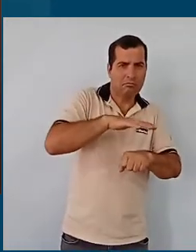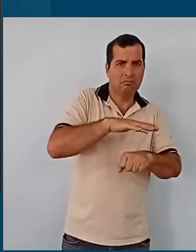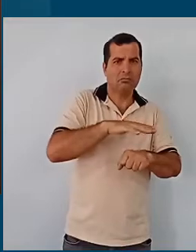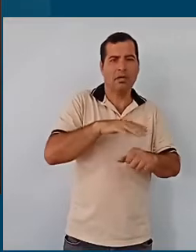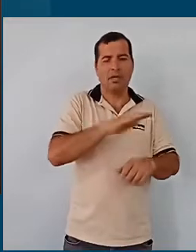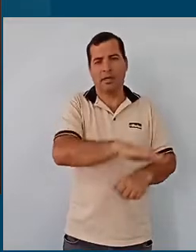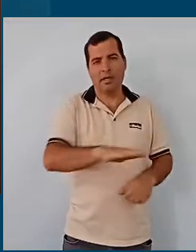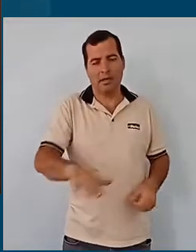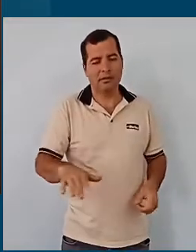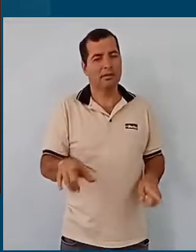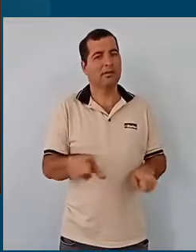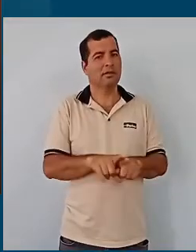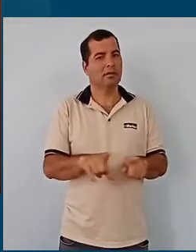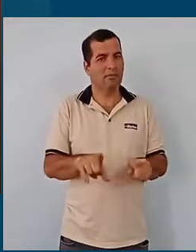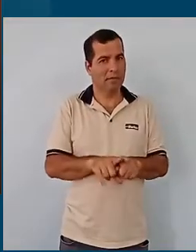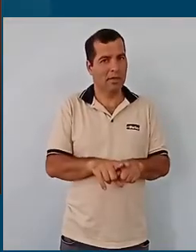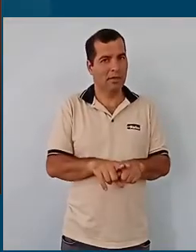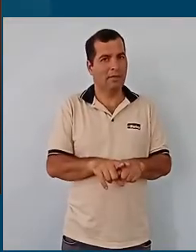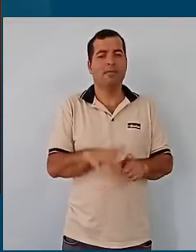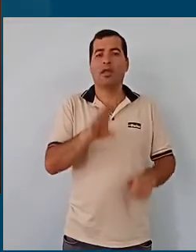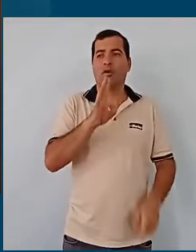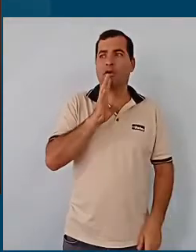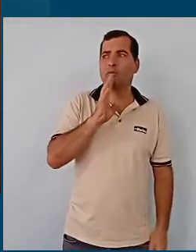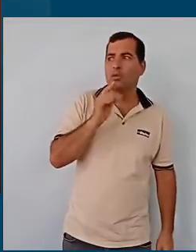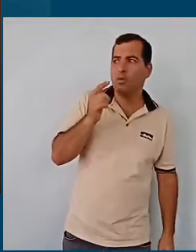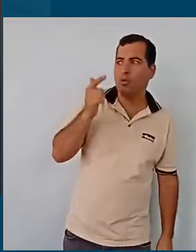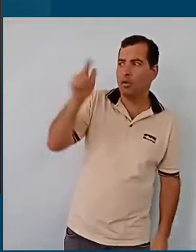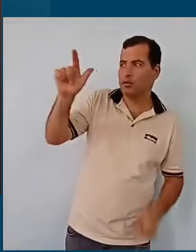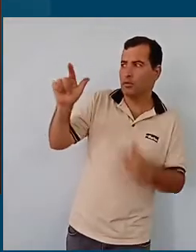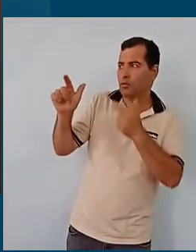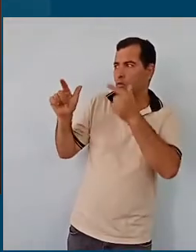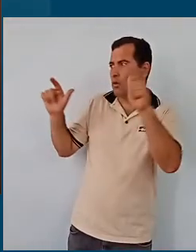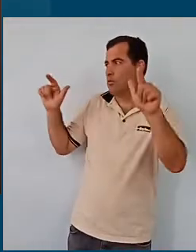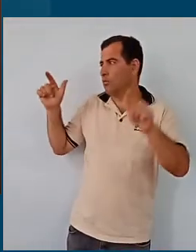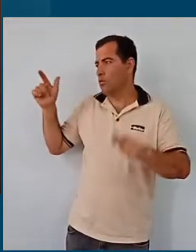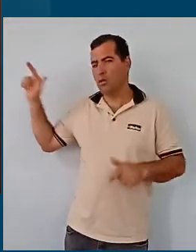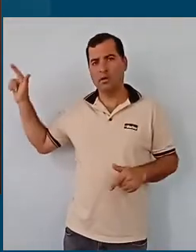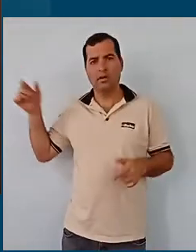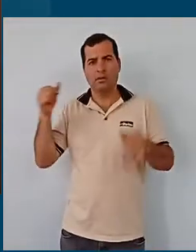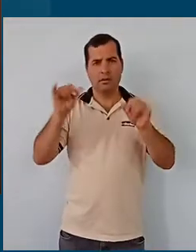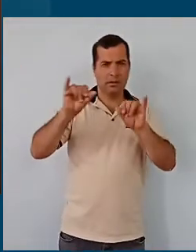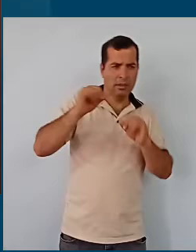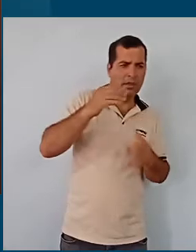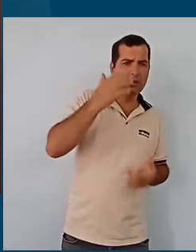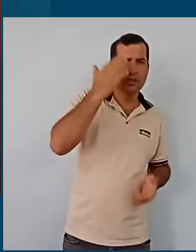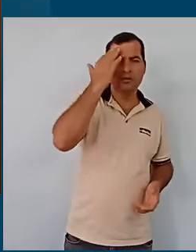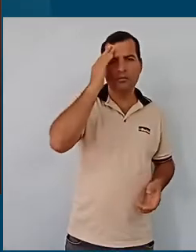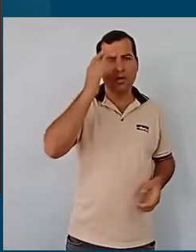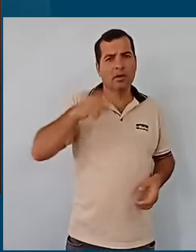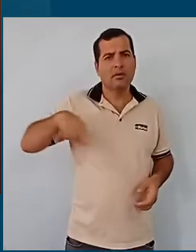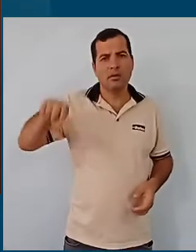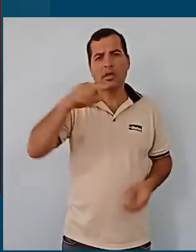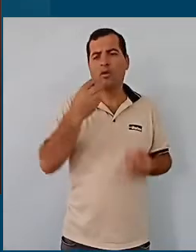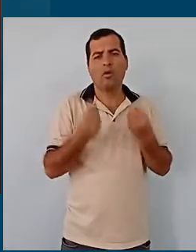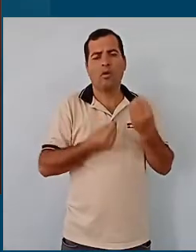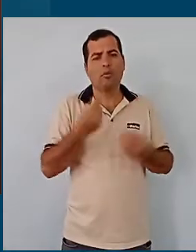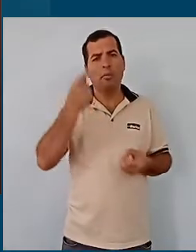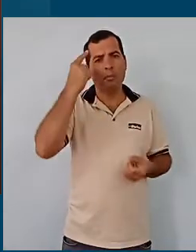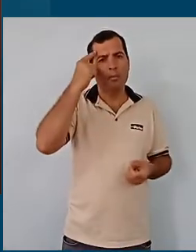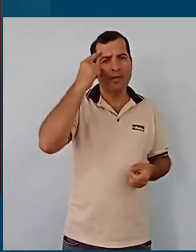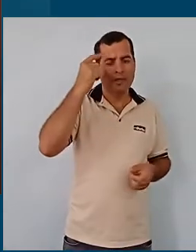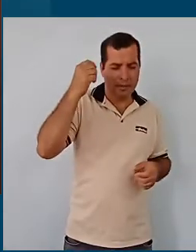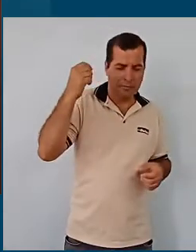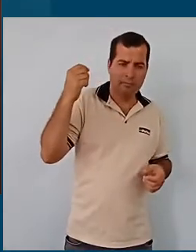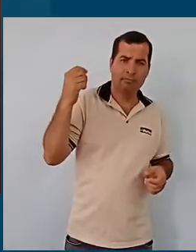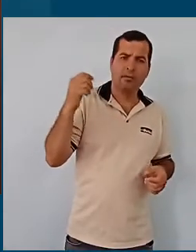a considerar também os conhecimentos vindo de outras ciências, né, que nos ajudam a pensar a educação, mas sempre